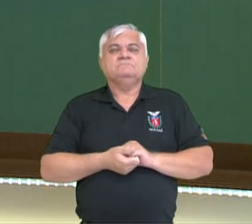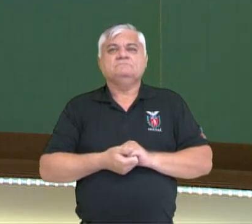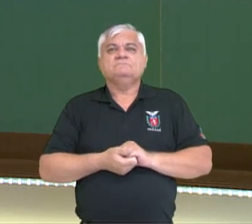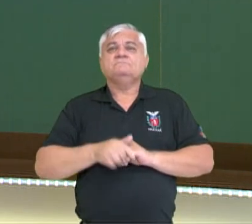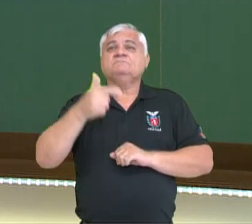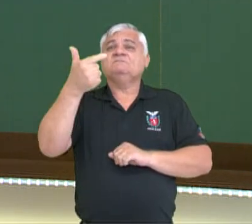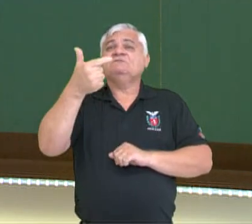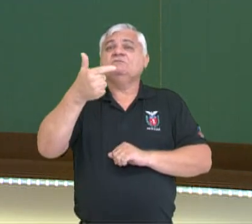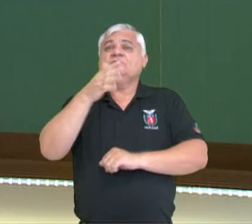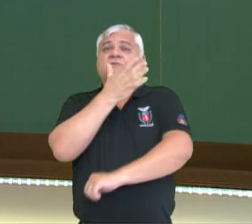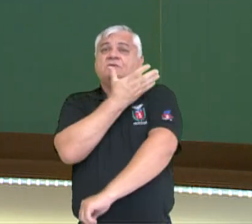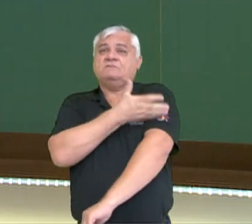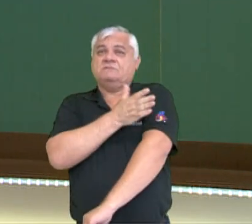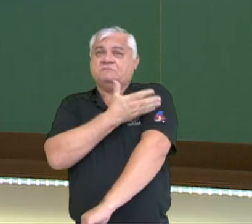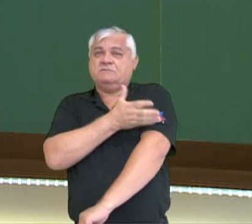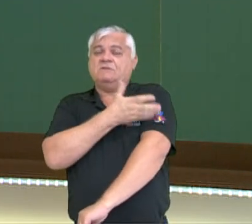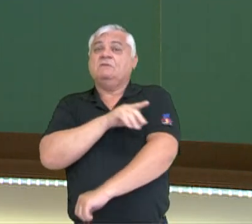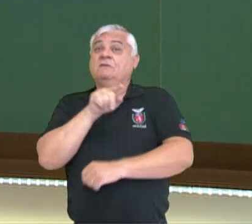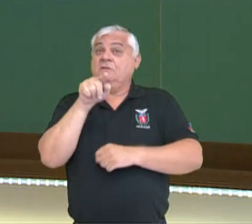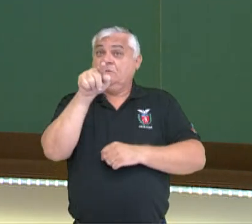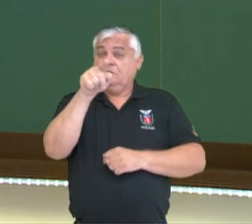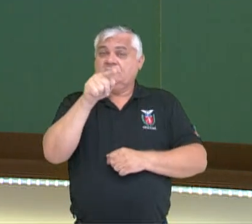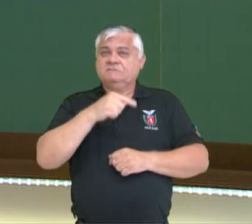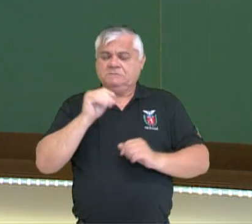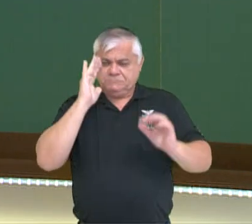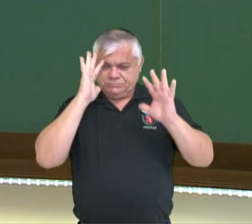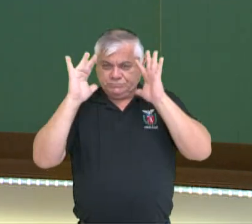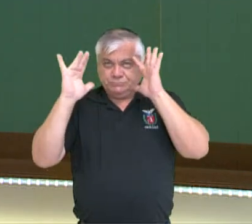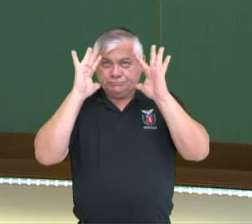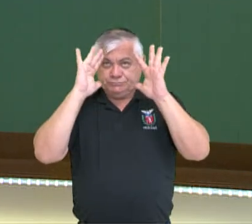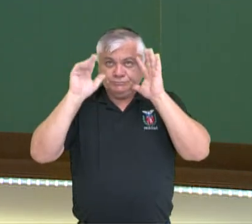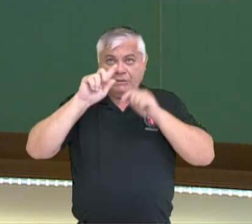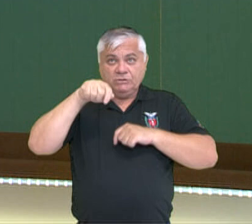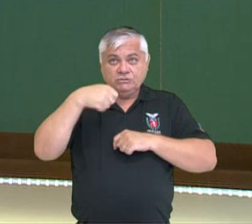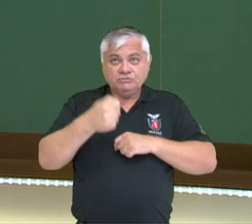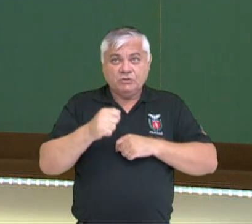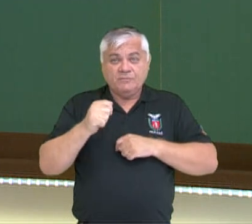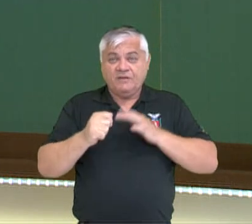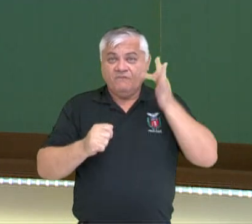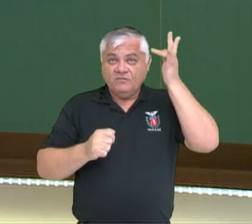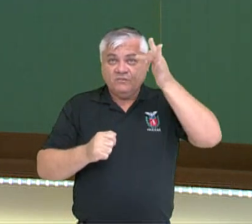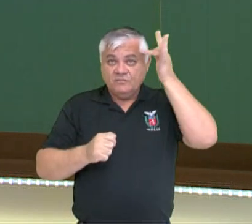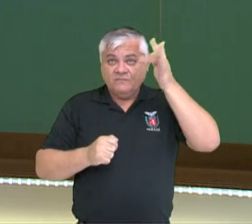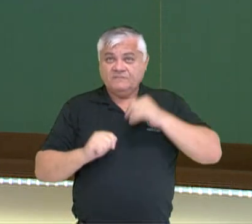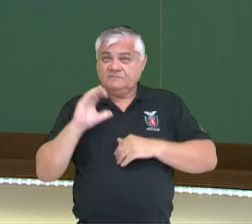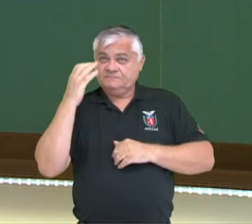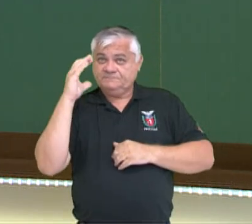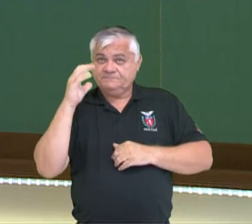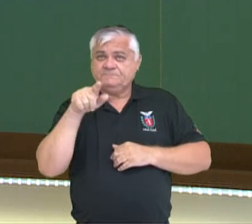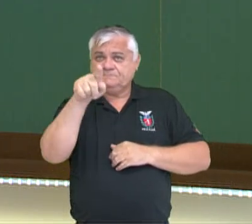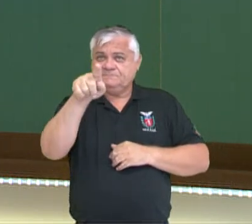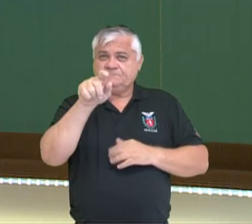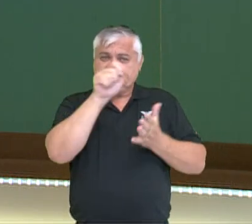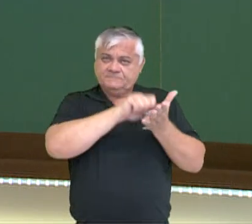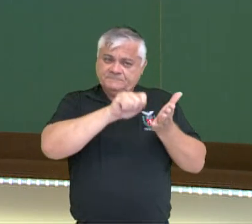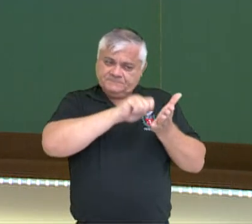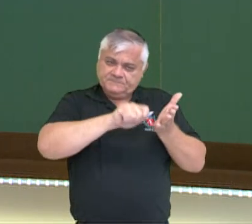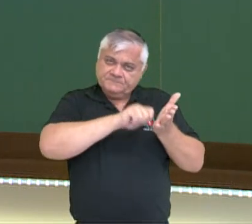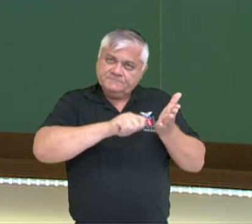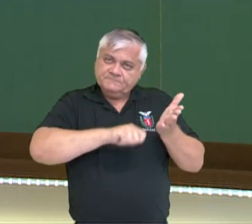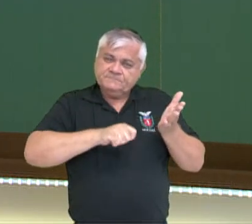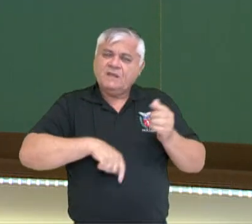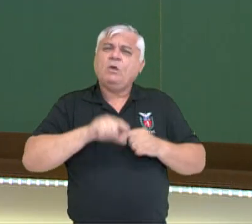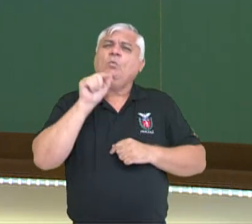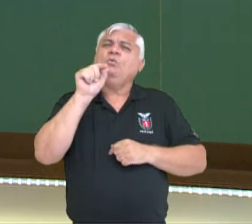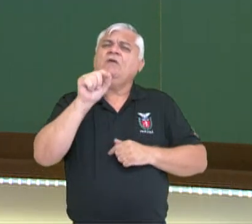Segundo exercício aí, pessoal, para vocês refletirem sobre a filosofia da ciência, eu quero que vocês escrevam no caderno o que é